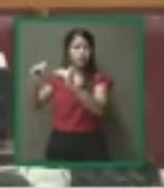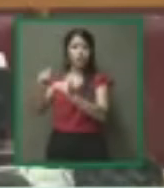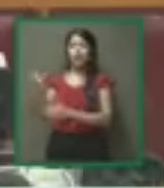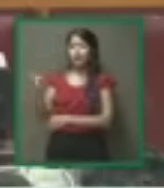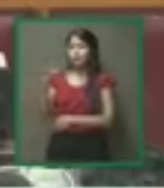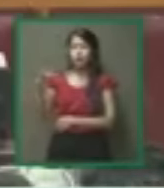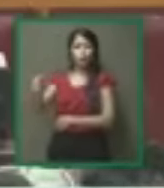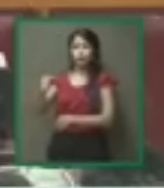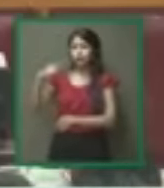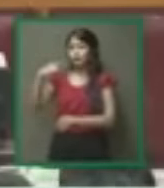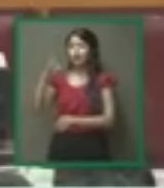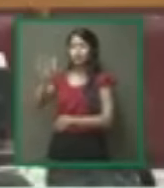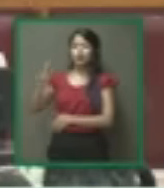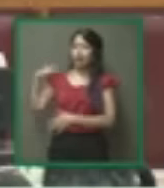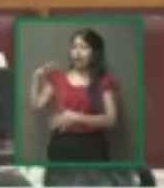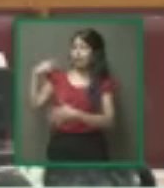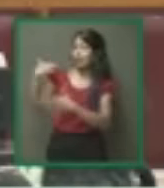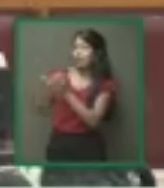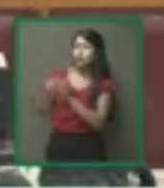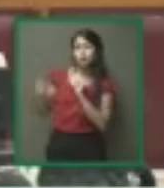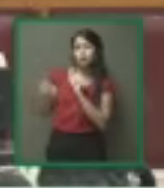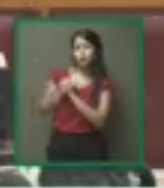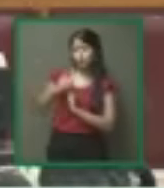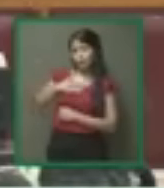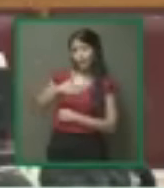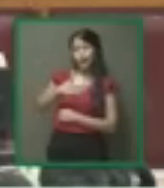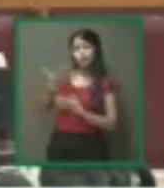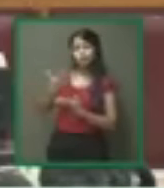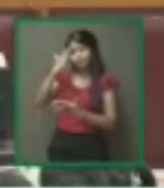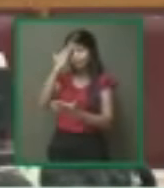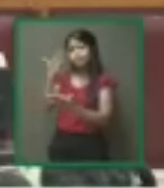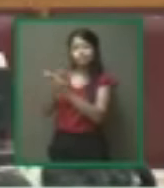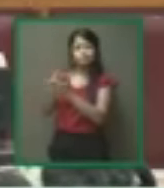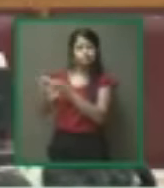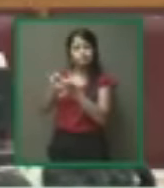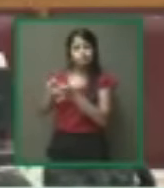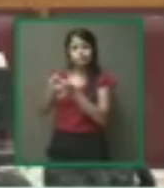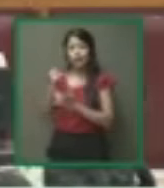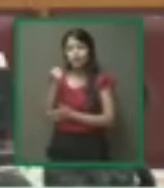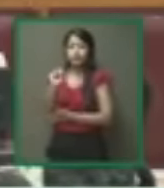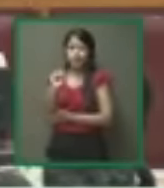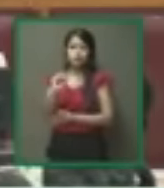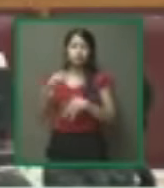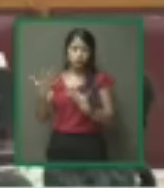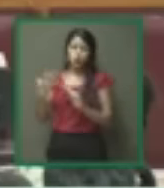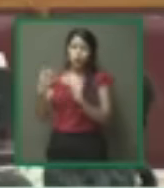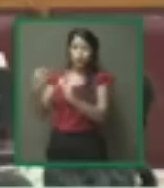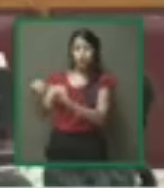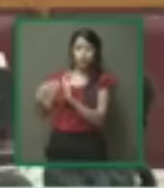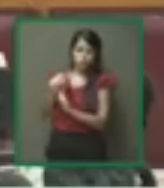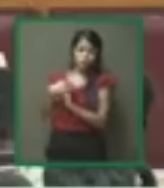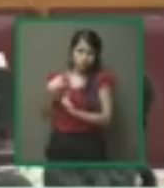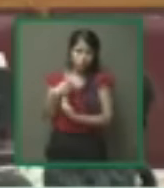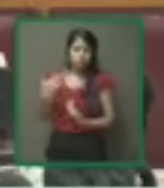esse processo, né? Confiei a eles a minha defesa e eu não poderia divergir nesse momento das orientações que eles estão